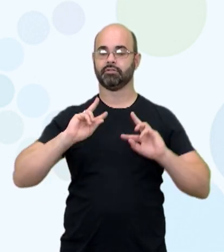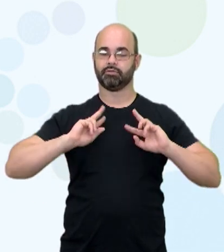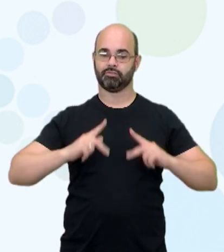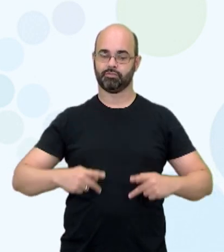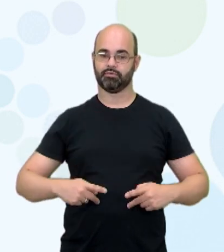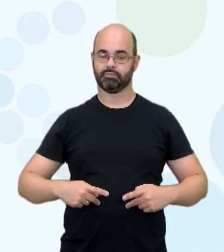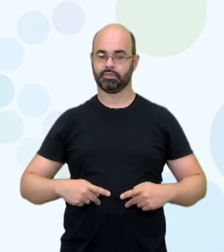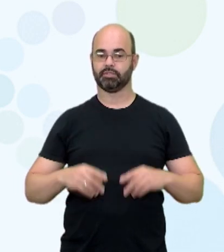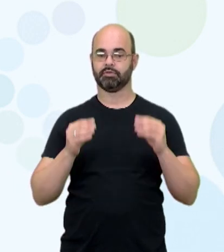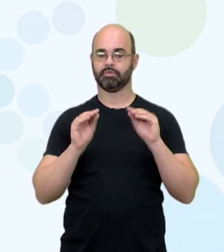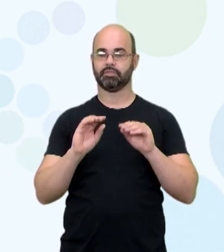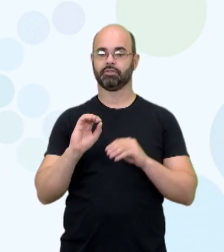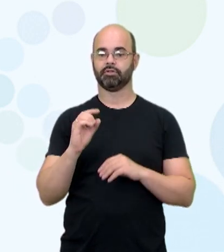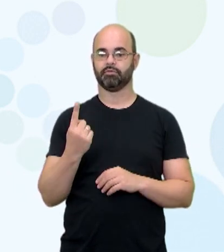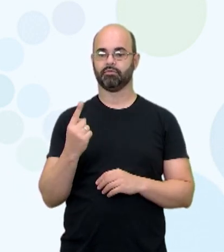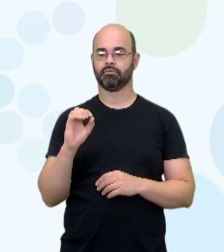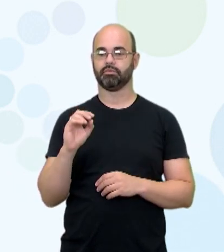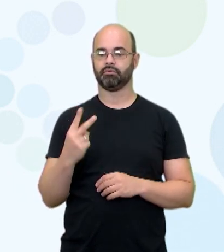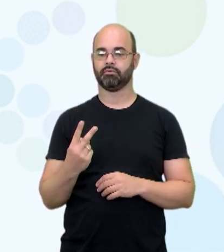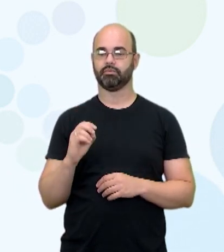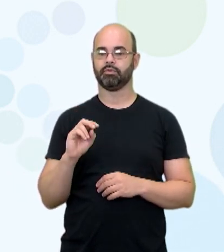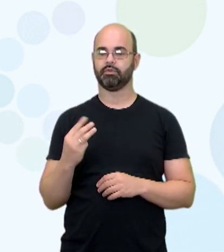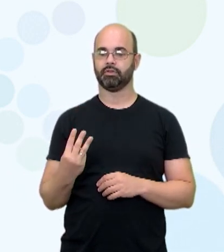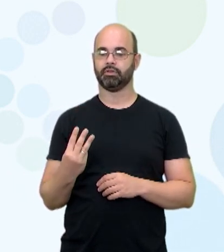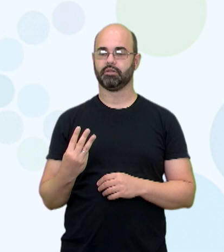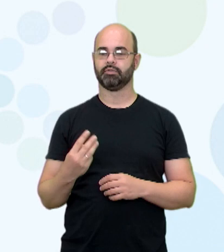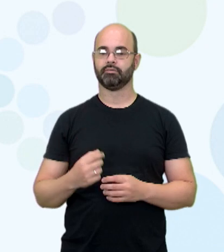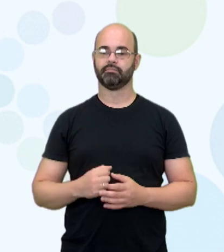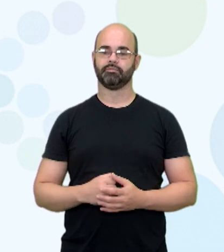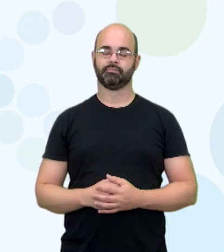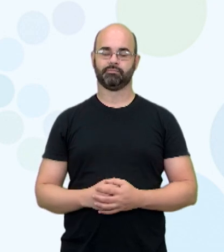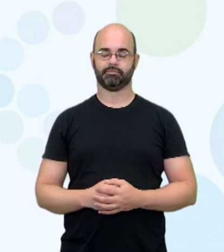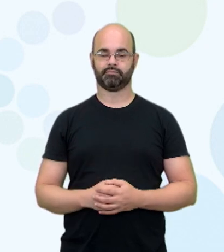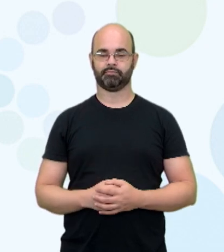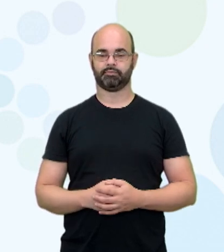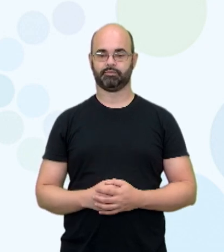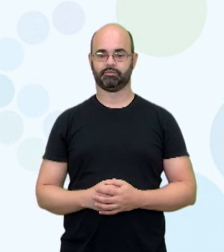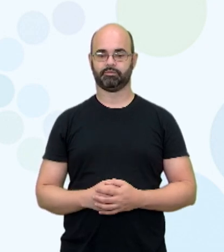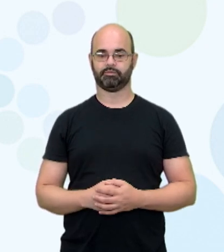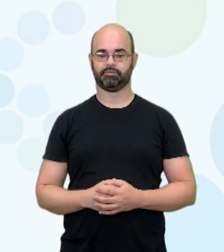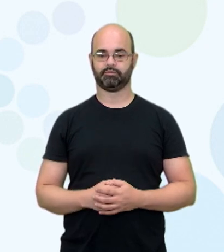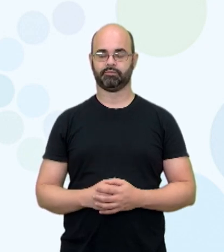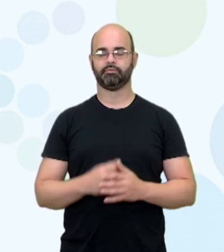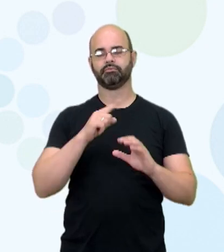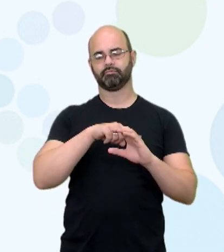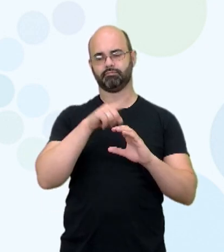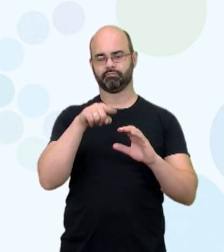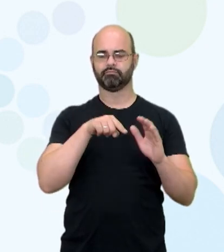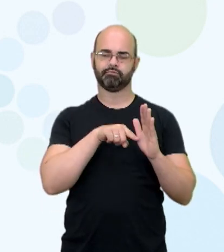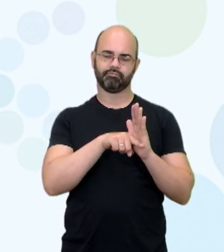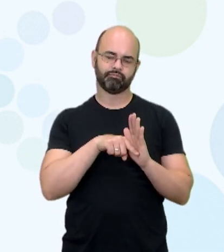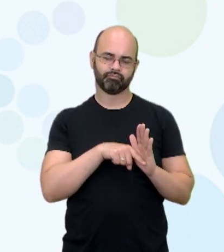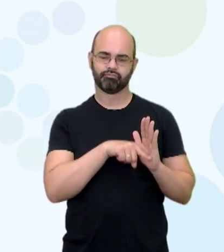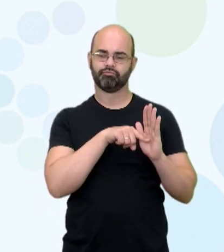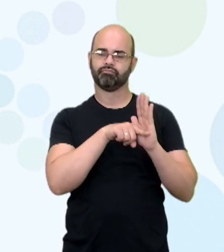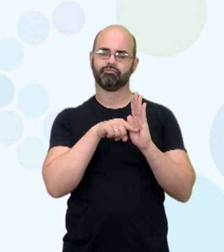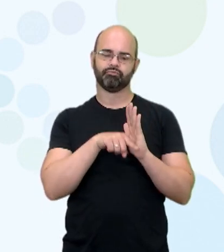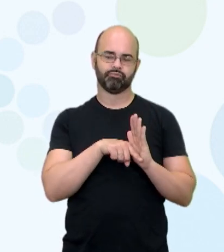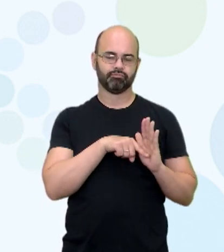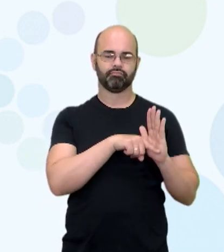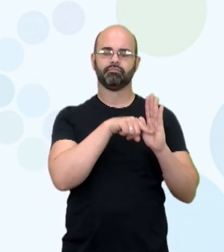02, 03, tá certo? Então ainda, né, trabalhamos aí com a investigação científica, né, dentro dessas habilidades dos